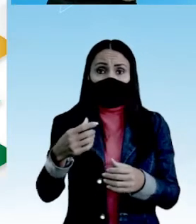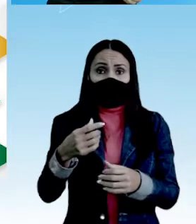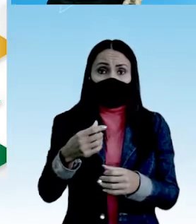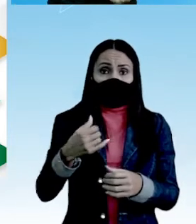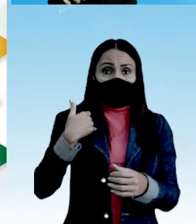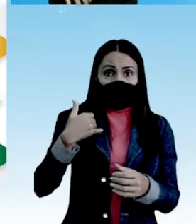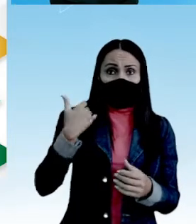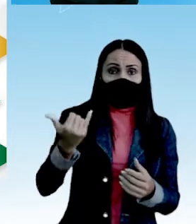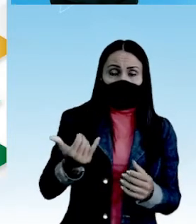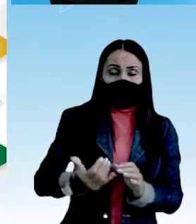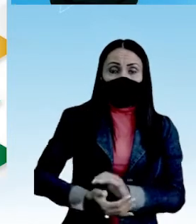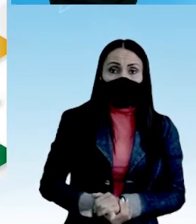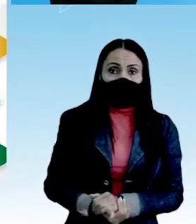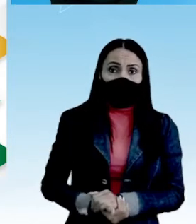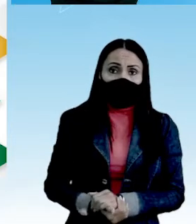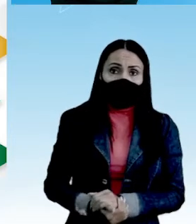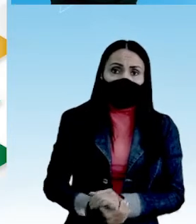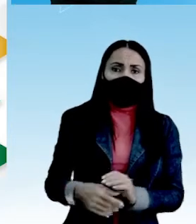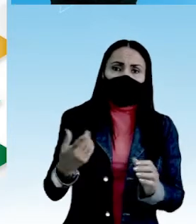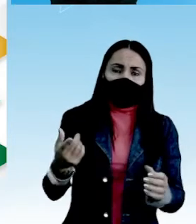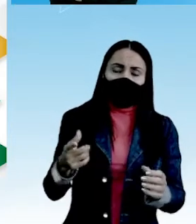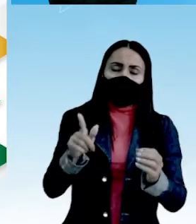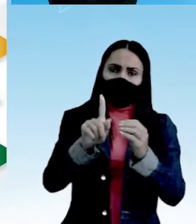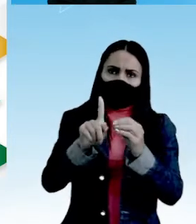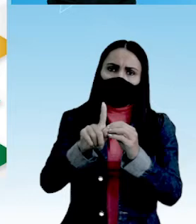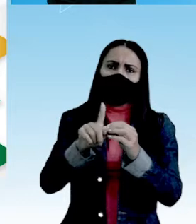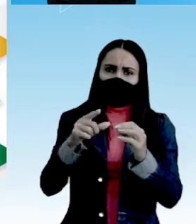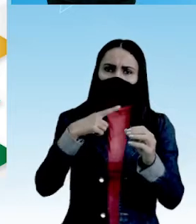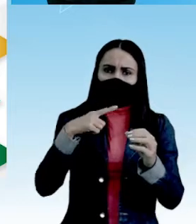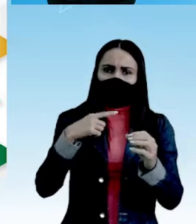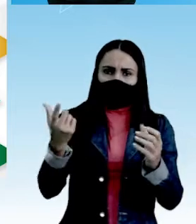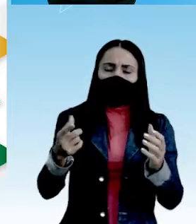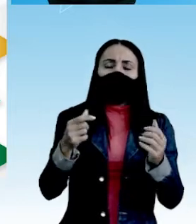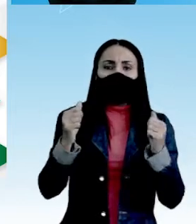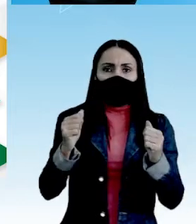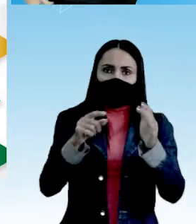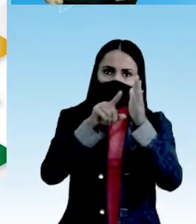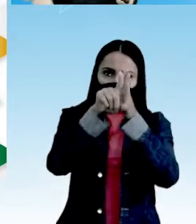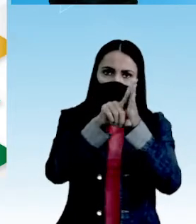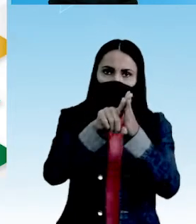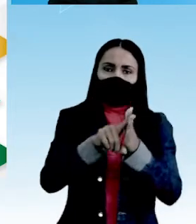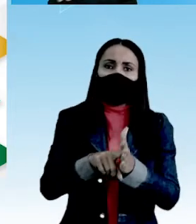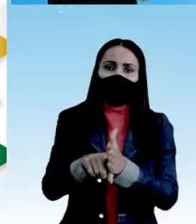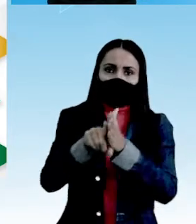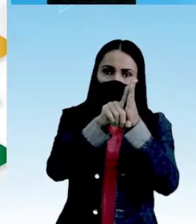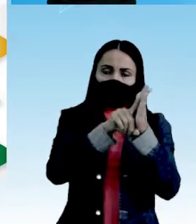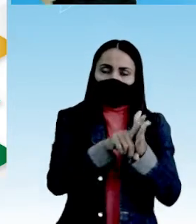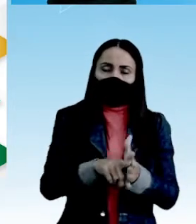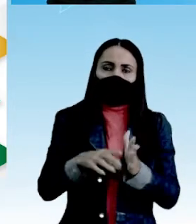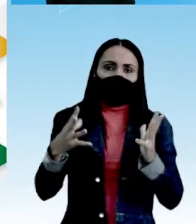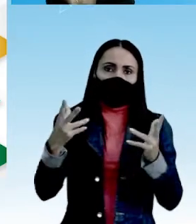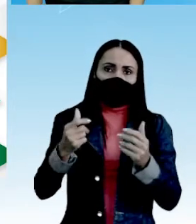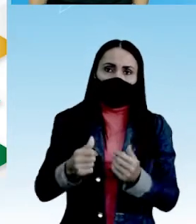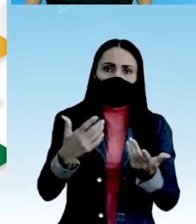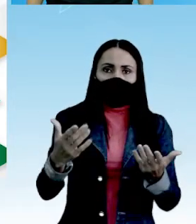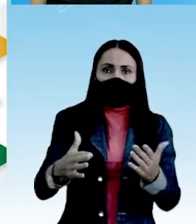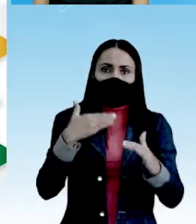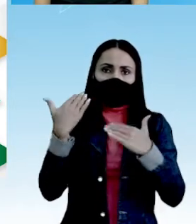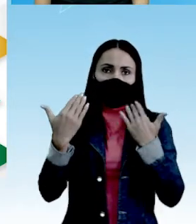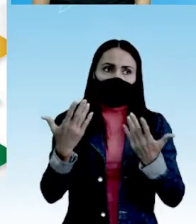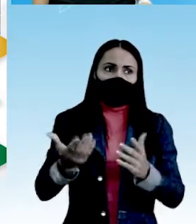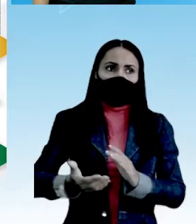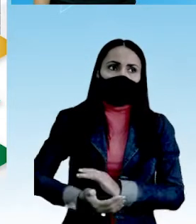dos 27. Quem tiver curiosidade, pesquisa lá na internet, que vai ter essa lenda dos 27 anos, pessoas, dos artistas que morreram com essa